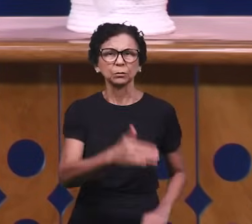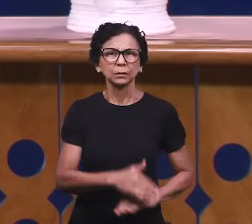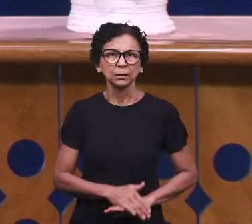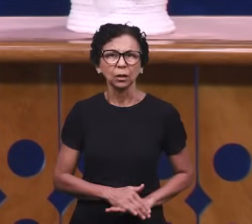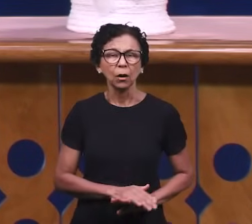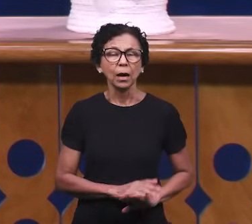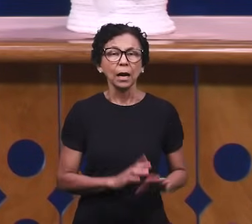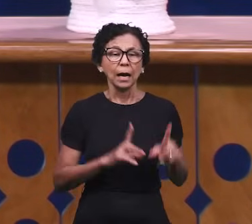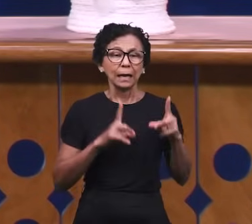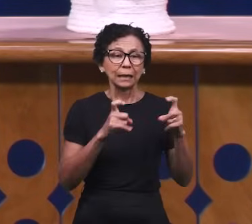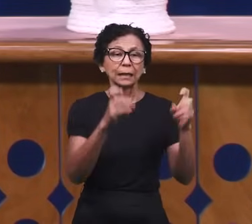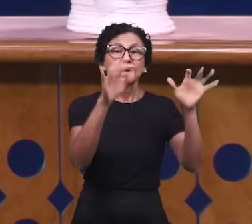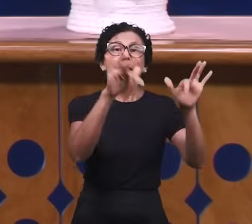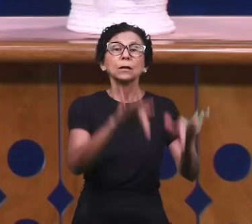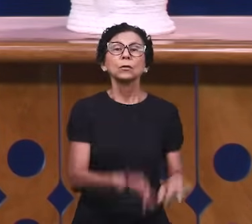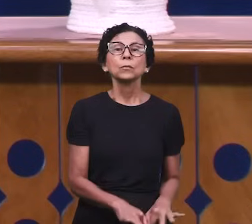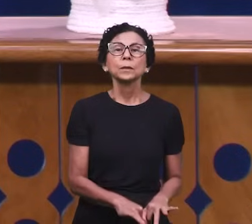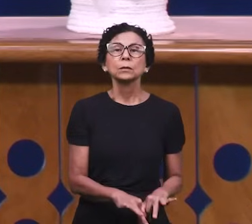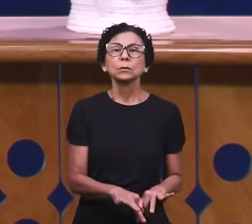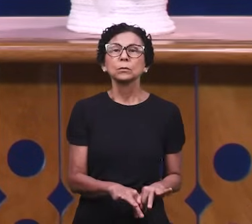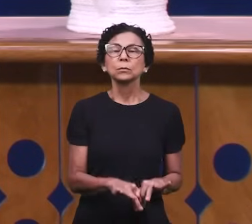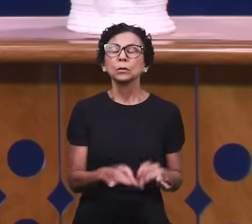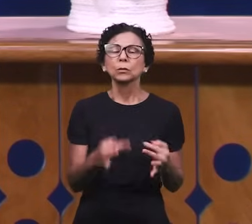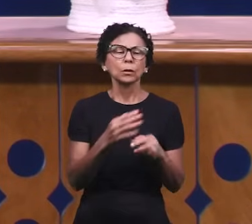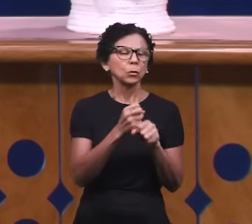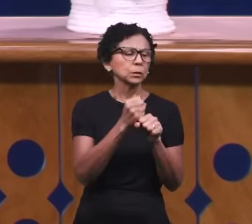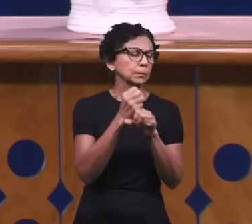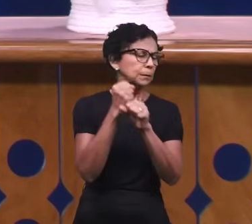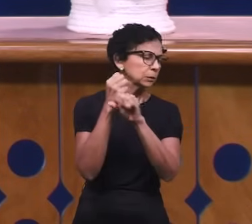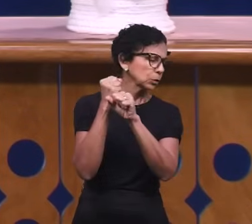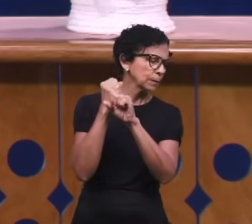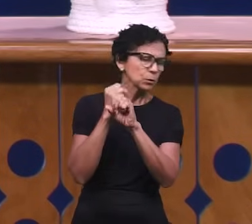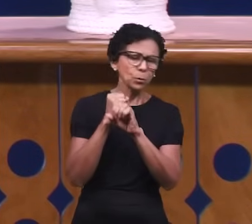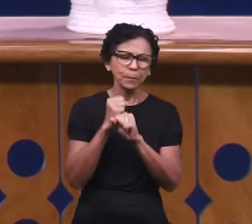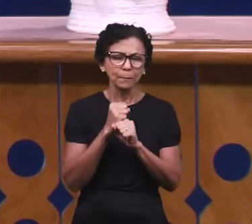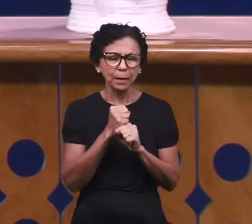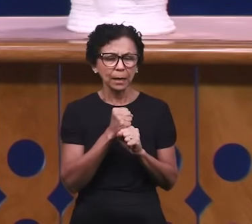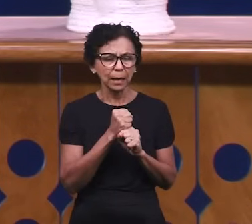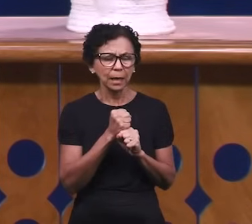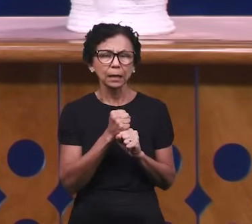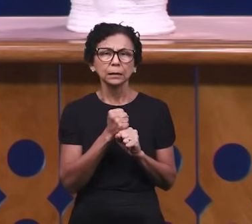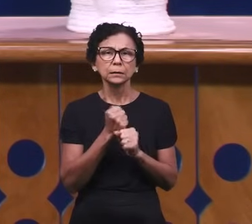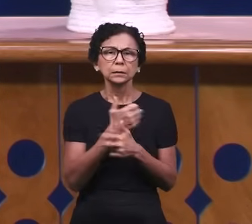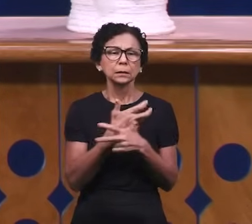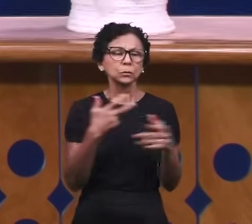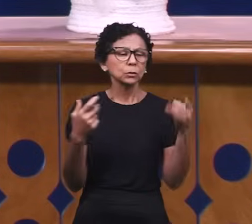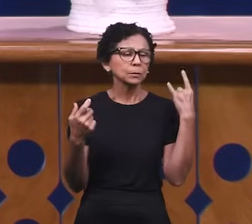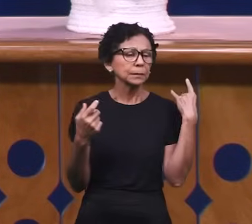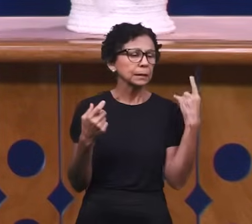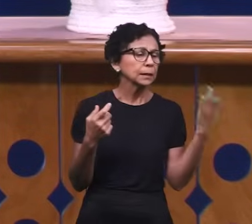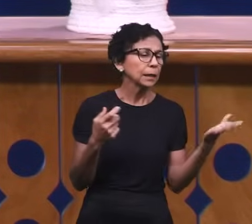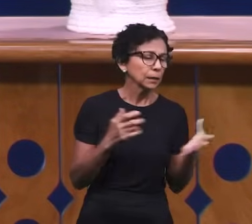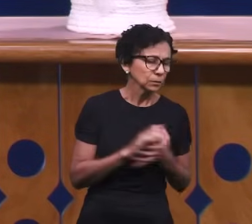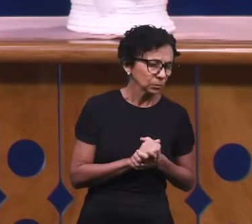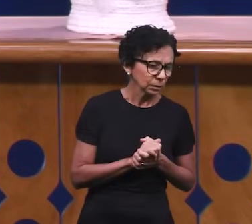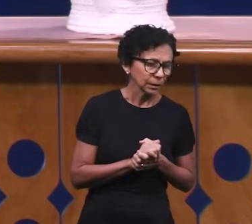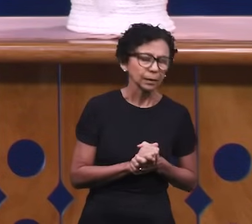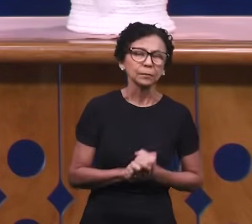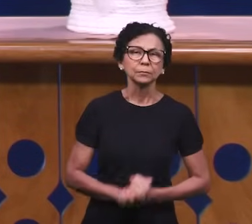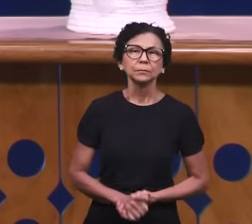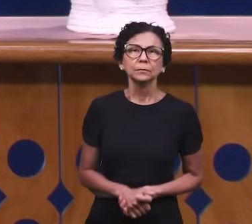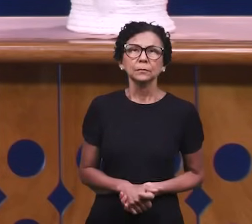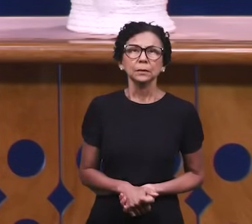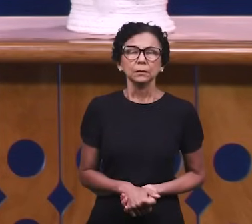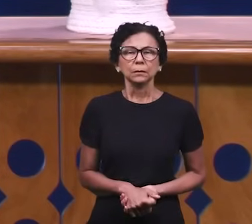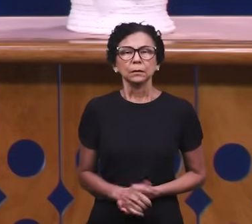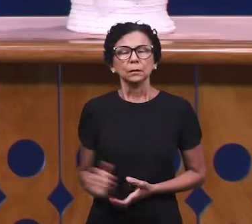começou depois que ela terminou, o que que qual a contabilidade da guerra, qual a contabilidade da batalha, como que